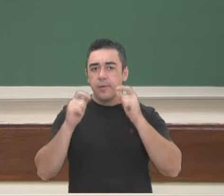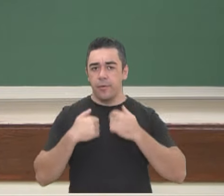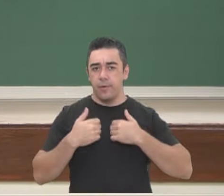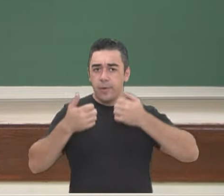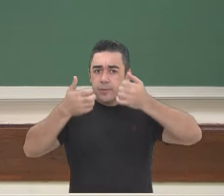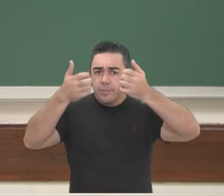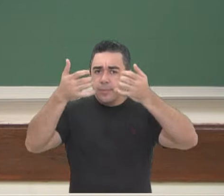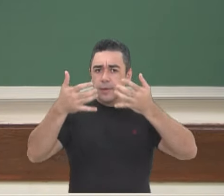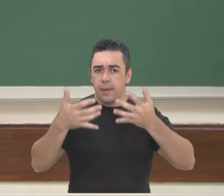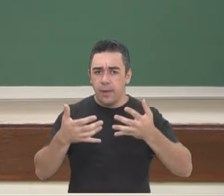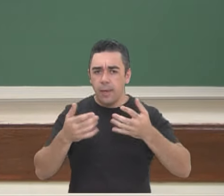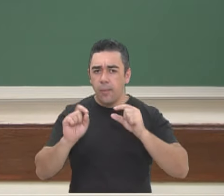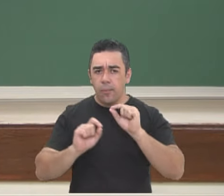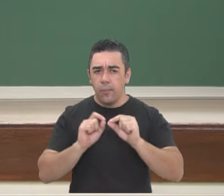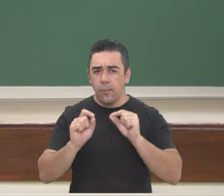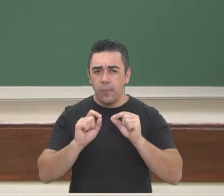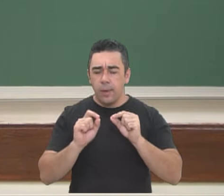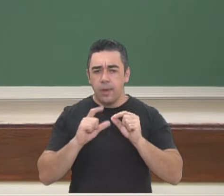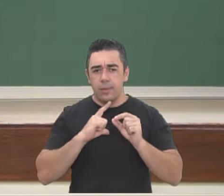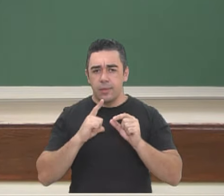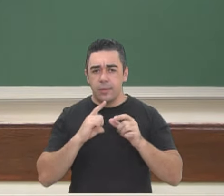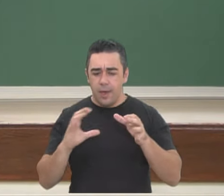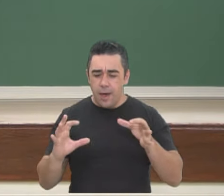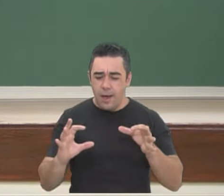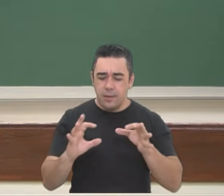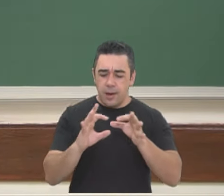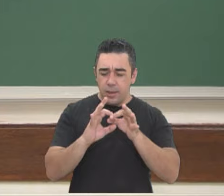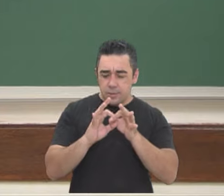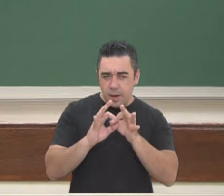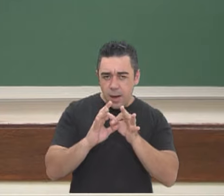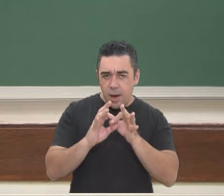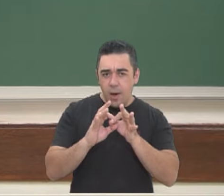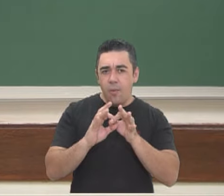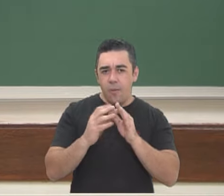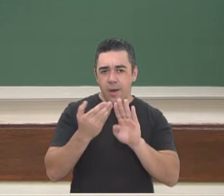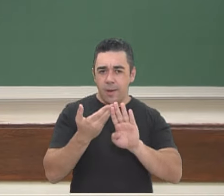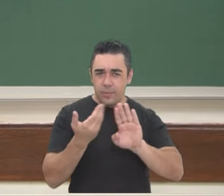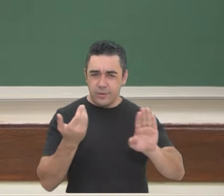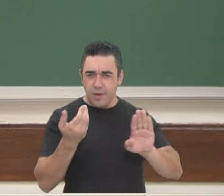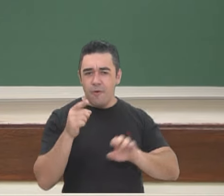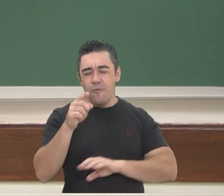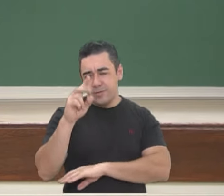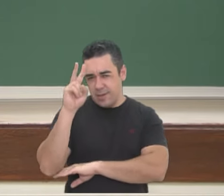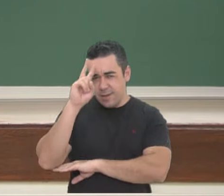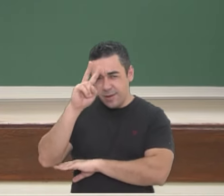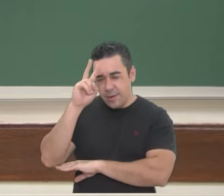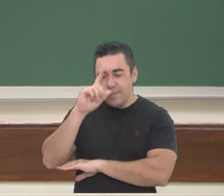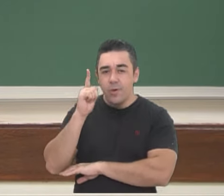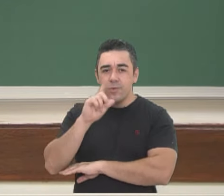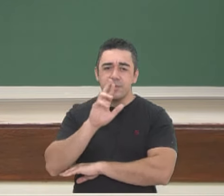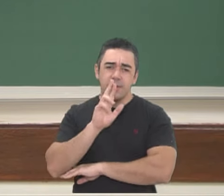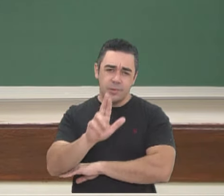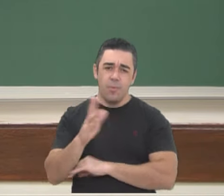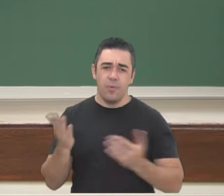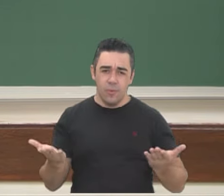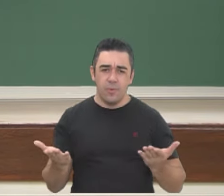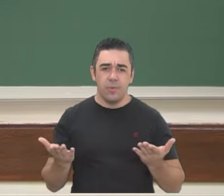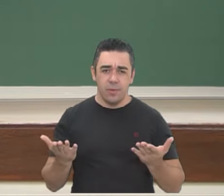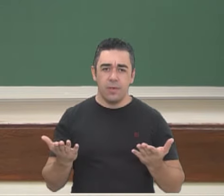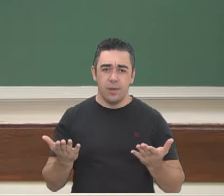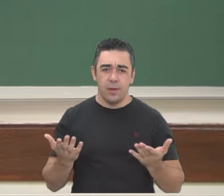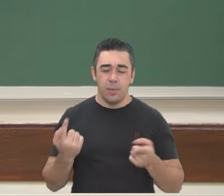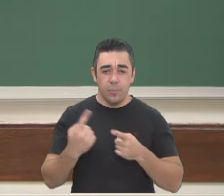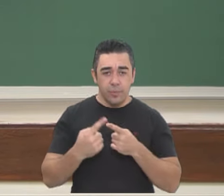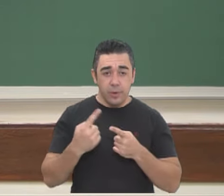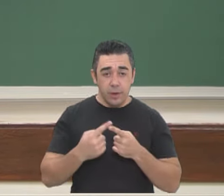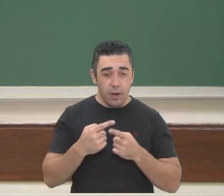nós falamos sobre as forças lá de atração entre os imãs você deve ter lembrado e conseguido responder com facilidade essa